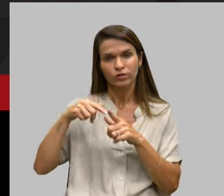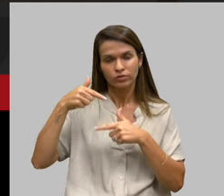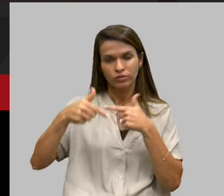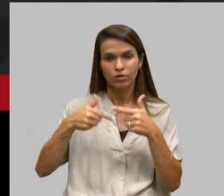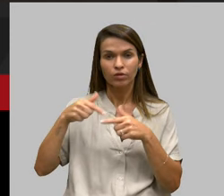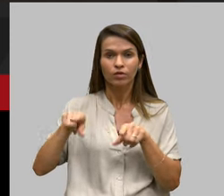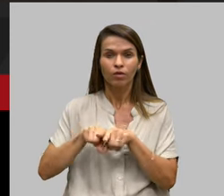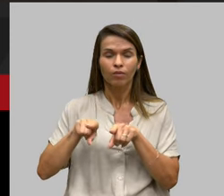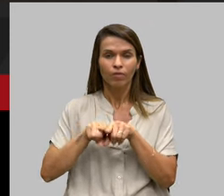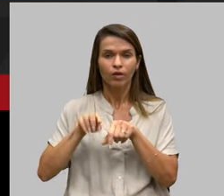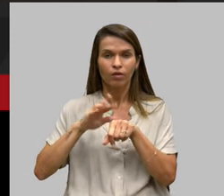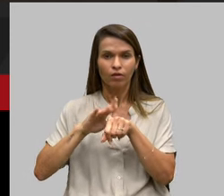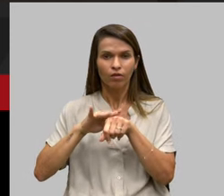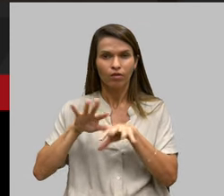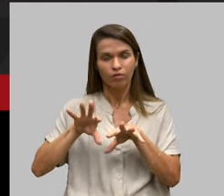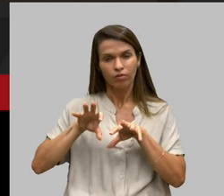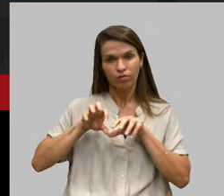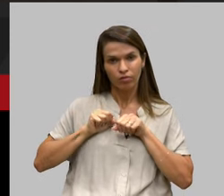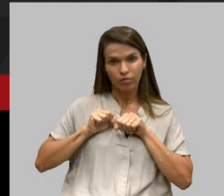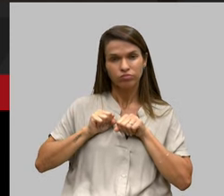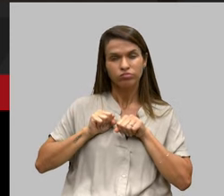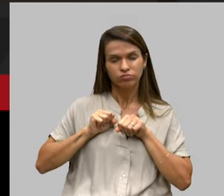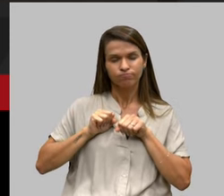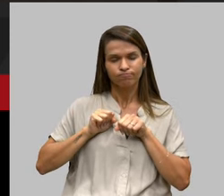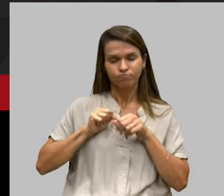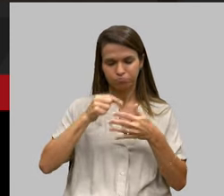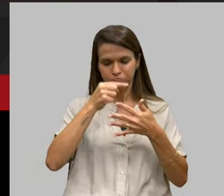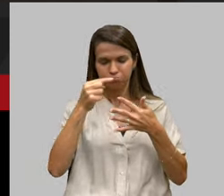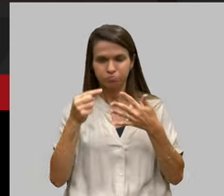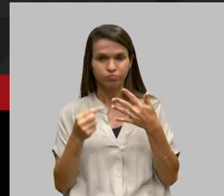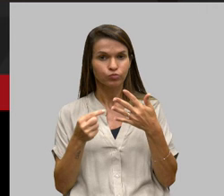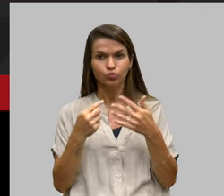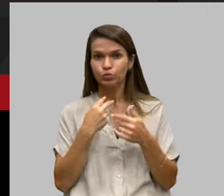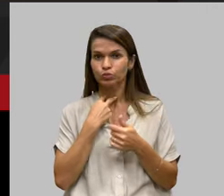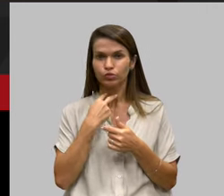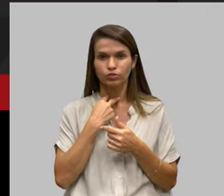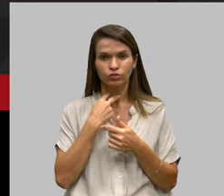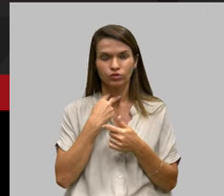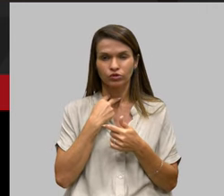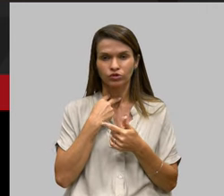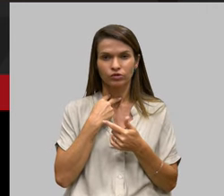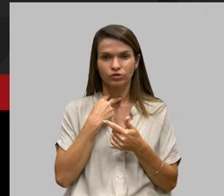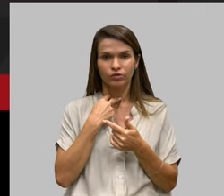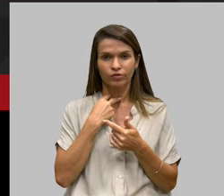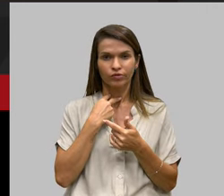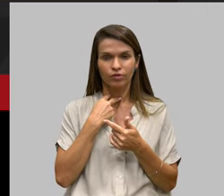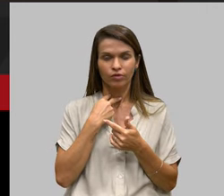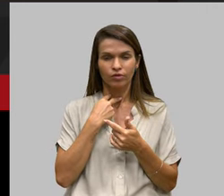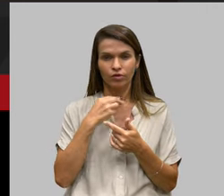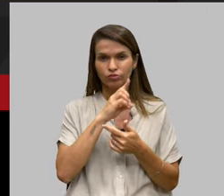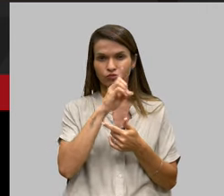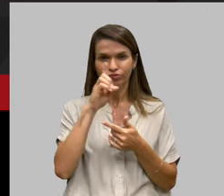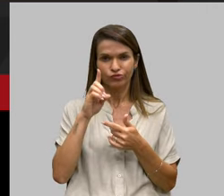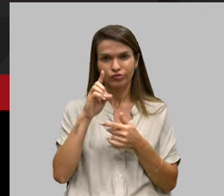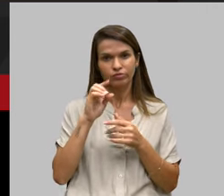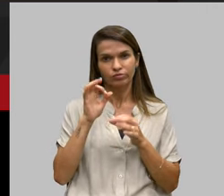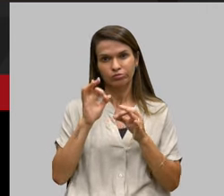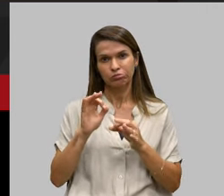proventos de aposentadoria eles não poderiam eh exceder aos vencimentos eh da